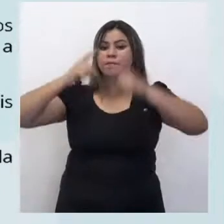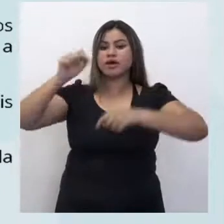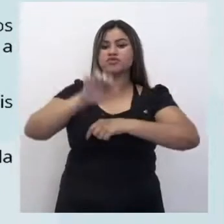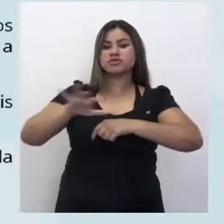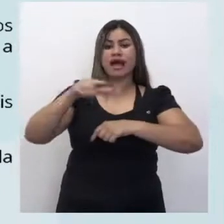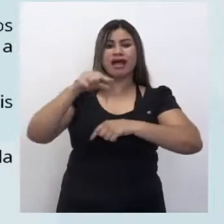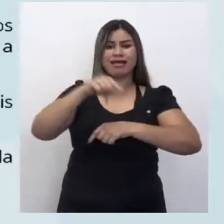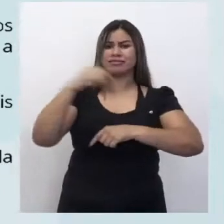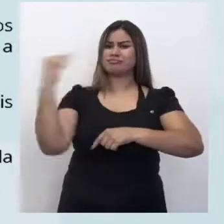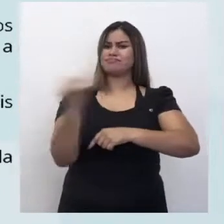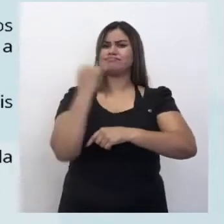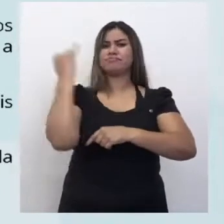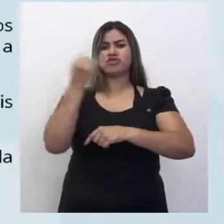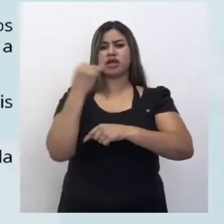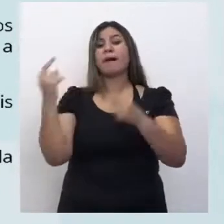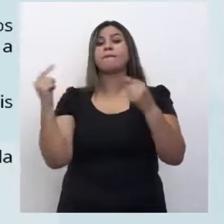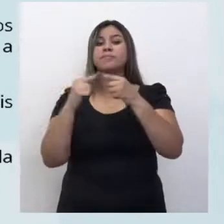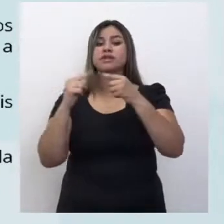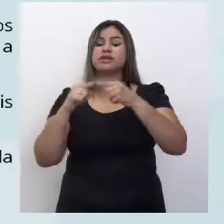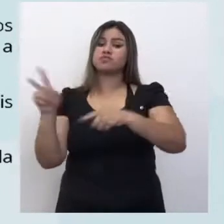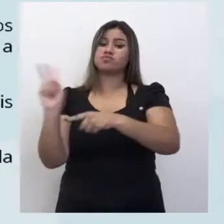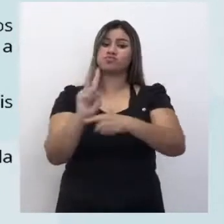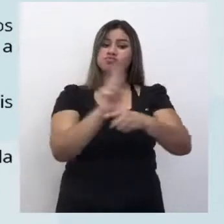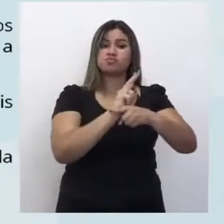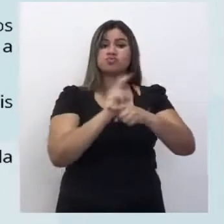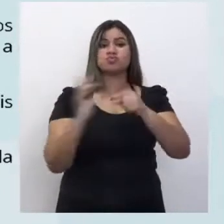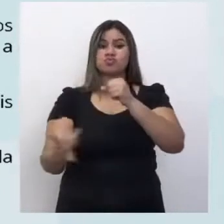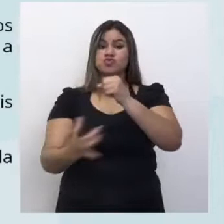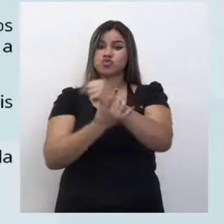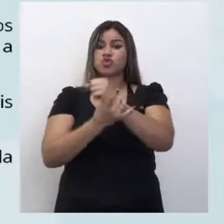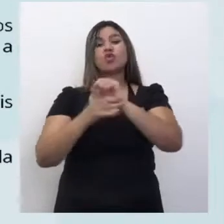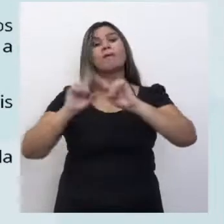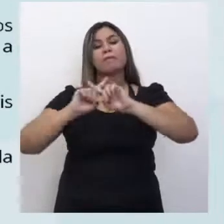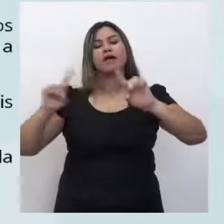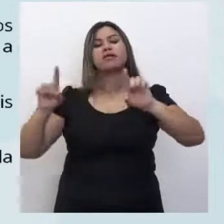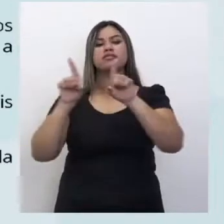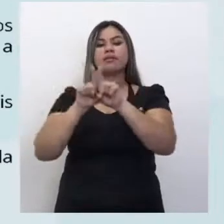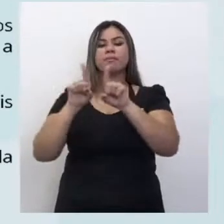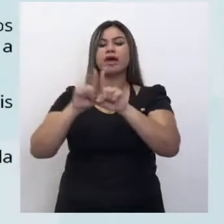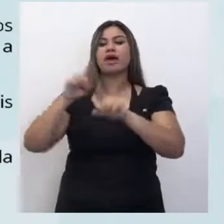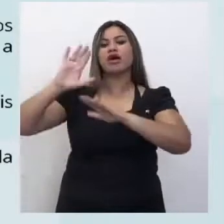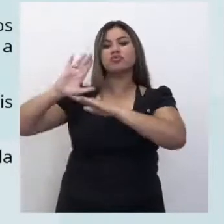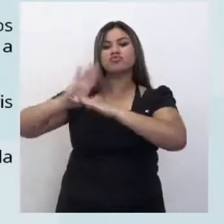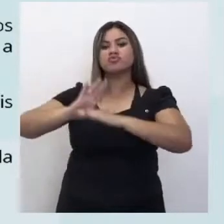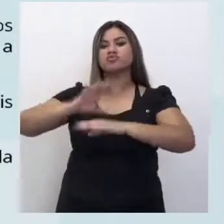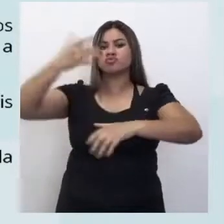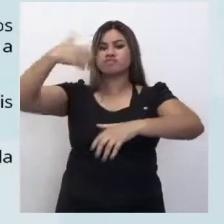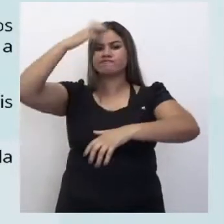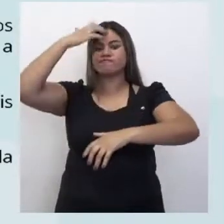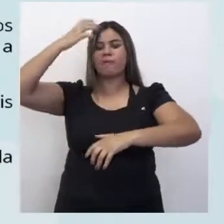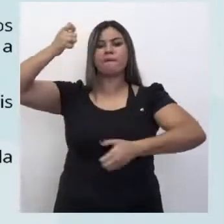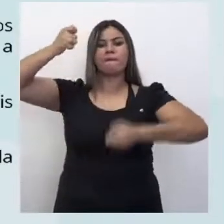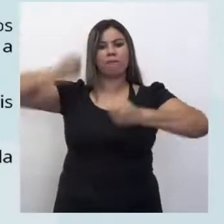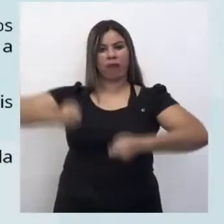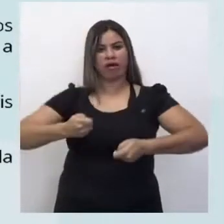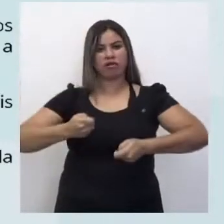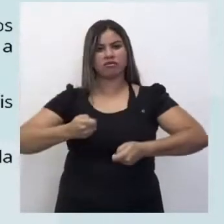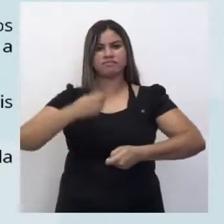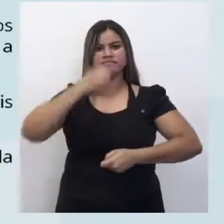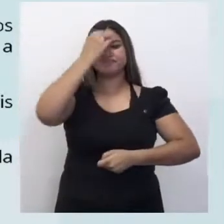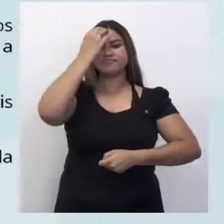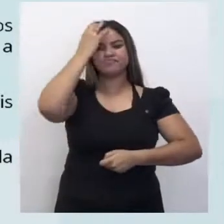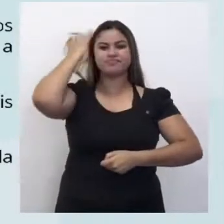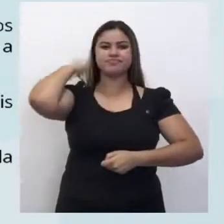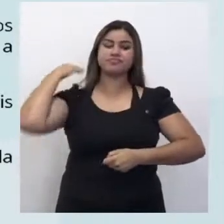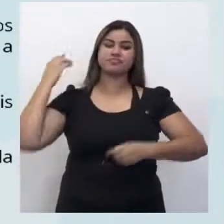fundamentais, não só para a segurança territorial, mas para consolidar o poder do rei perante outros reinos, né? Então, é meio que para consolidar a